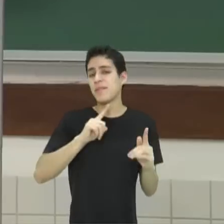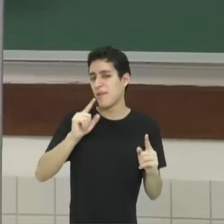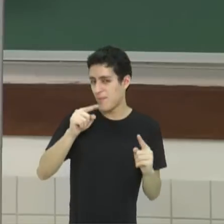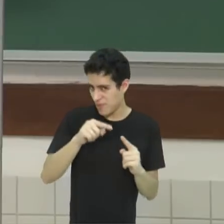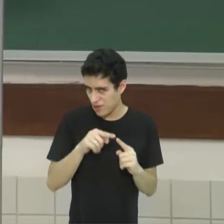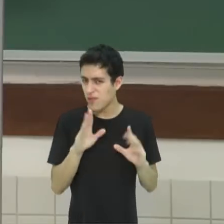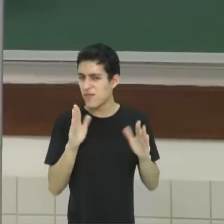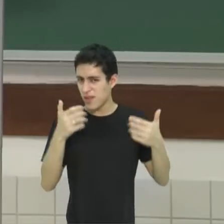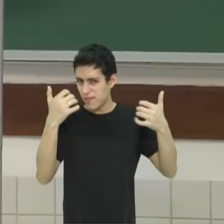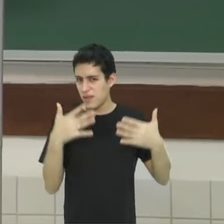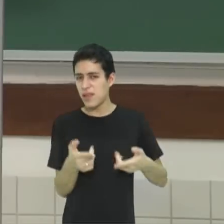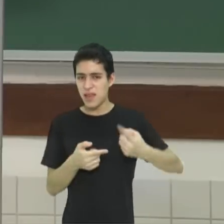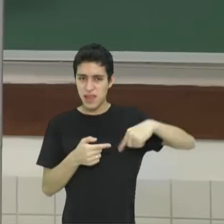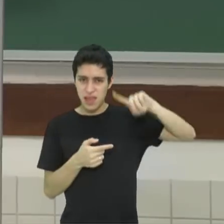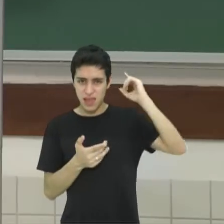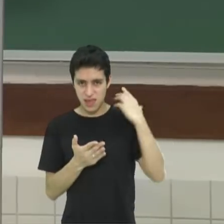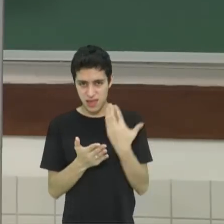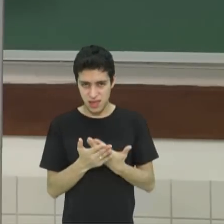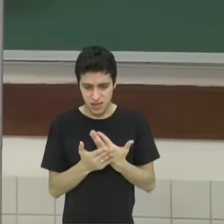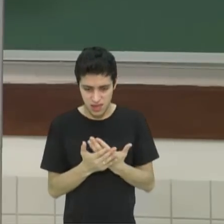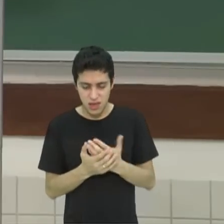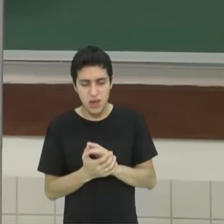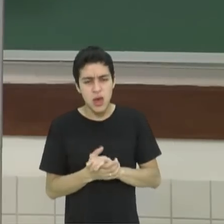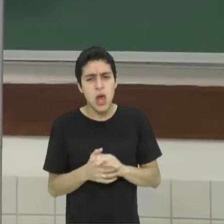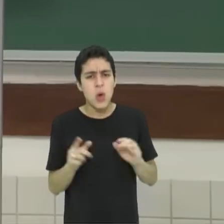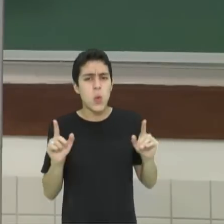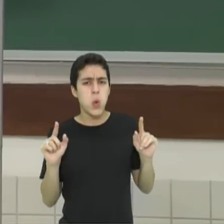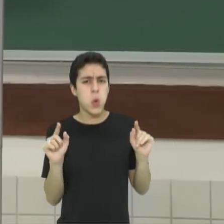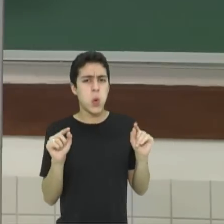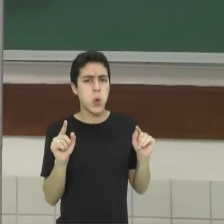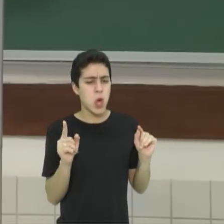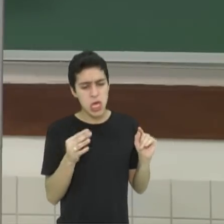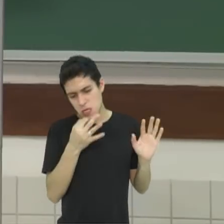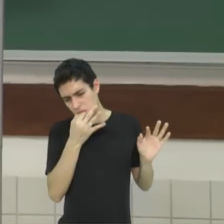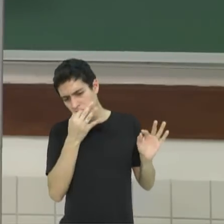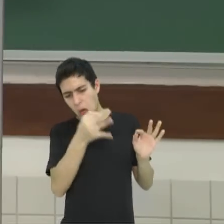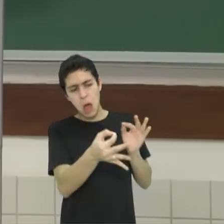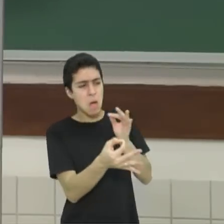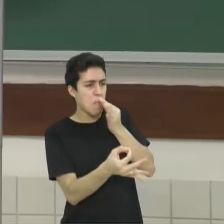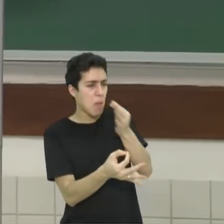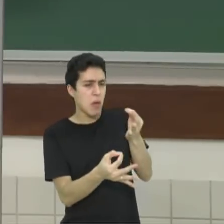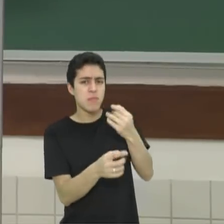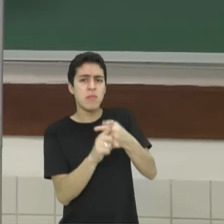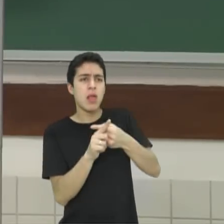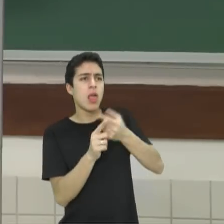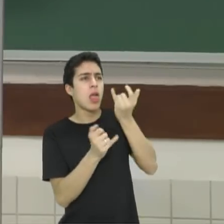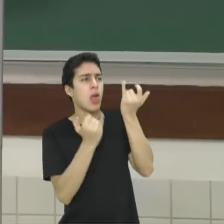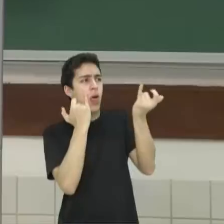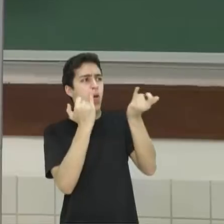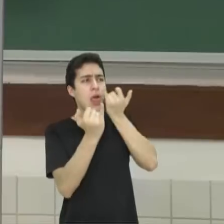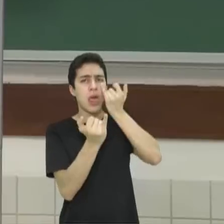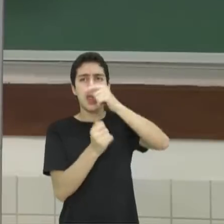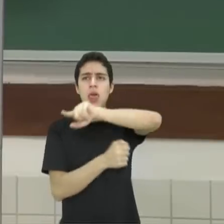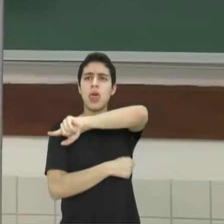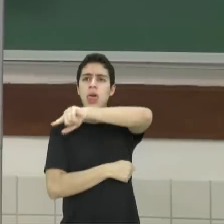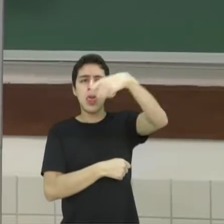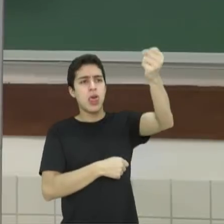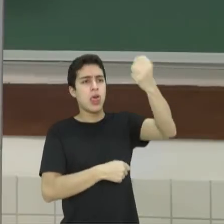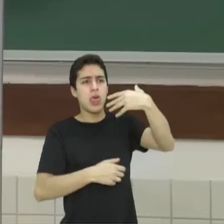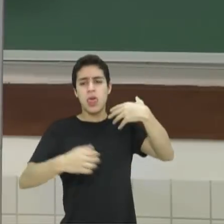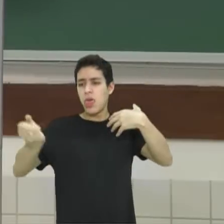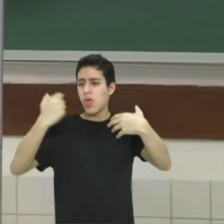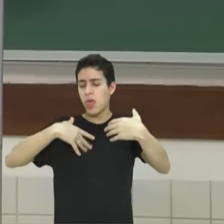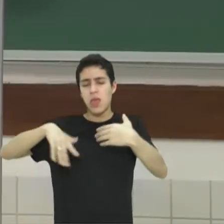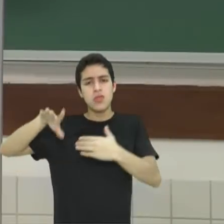vimos nas aulas passadas, que era fazer a crítica ao excesso de informações que nós temos sido bombardeados todos